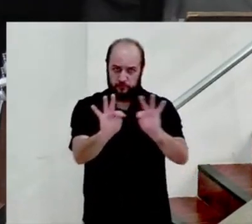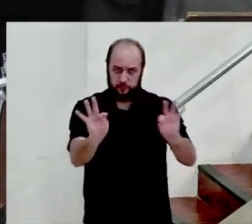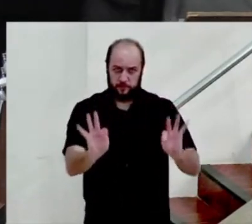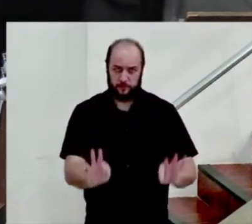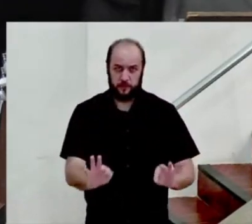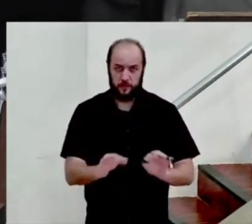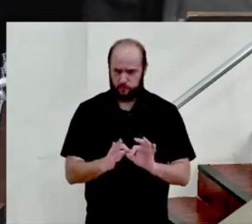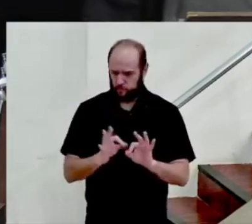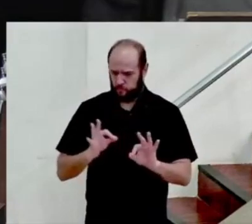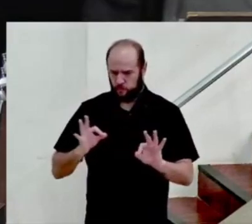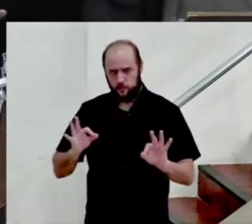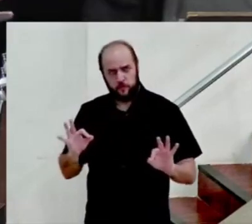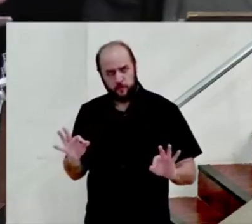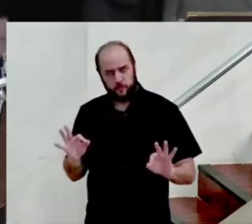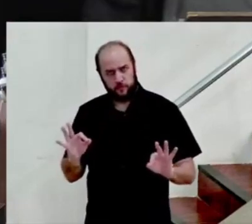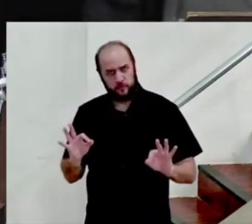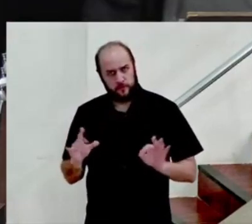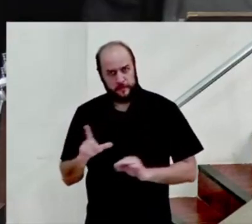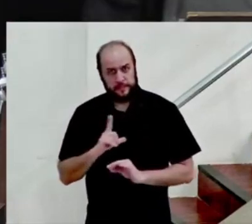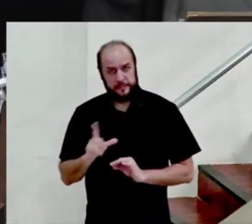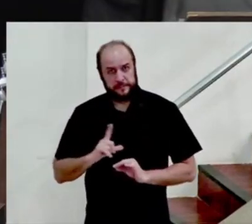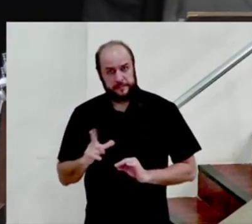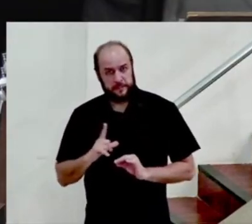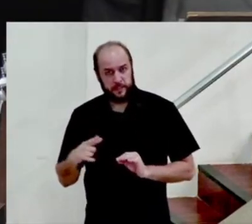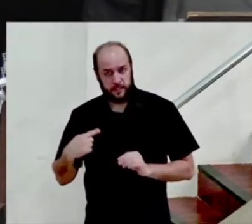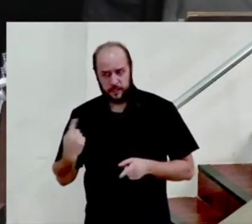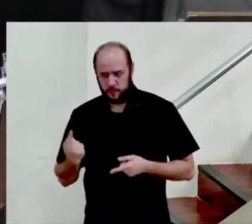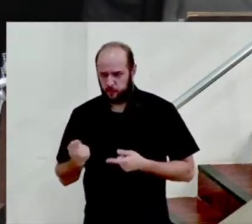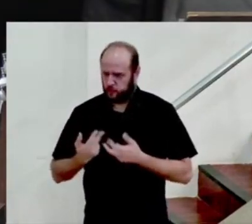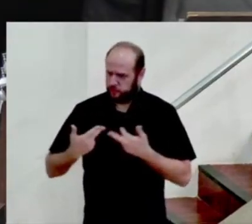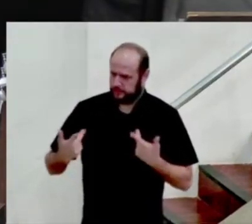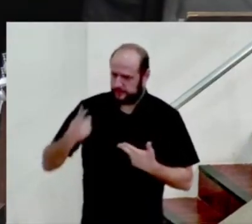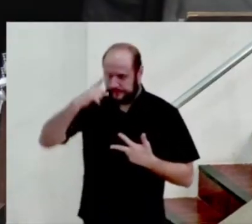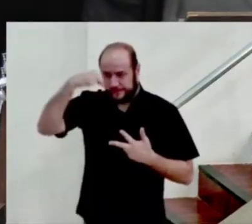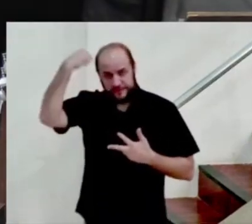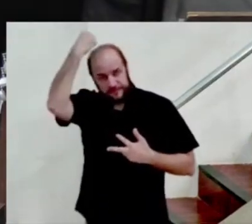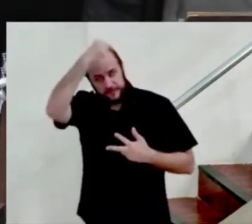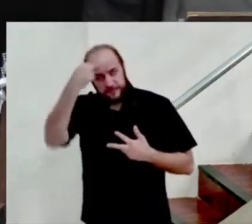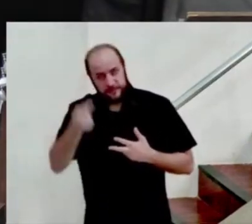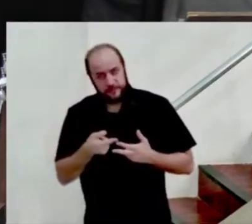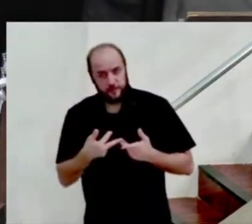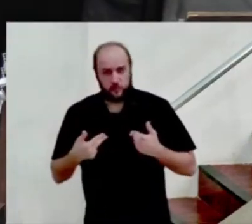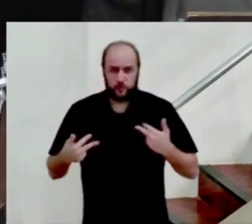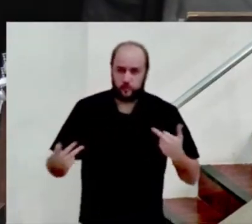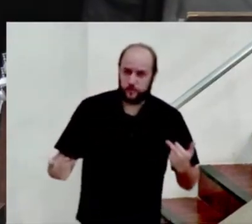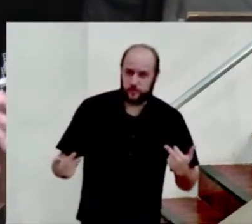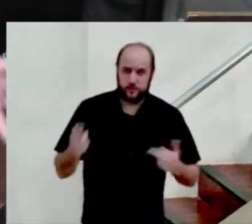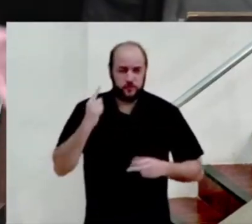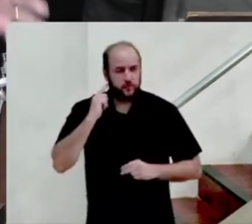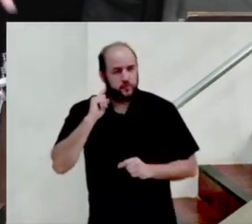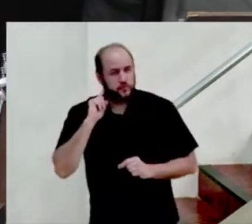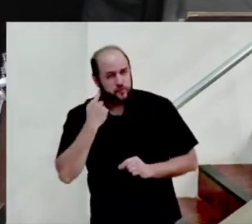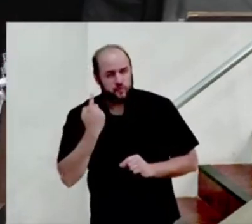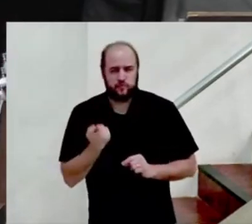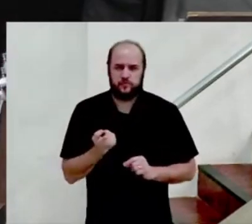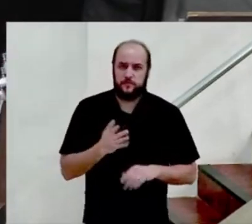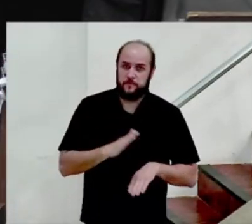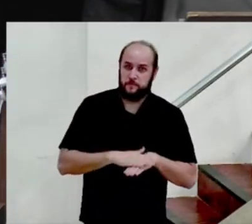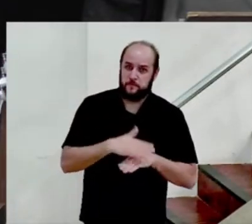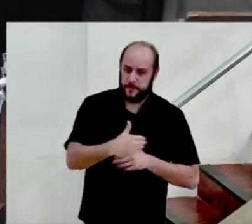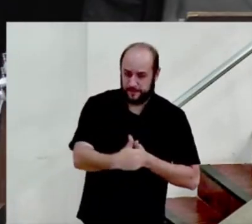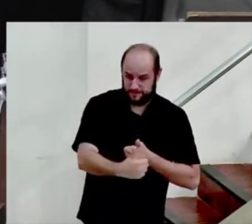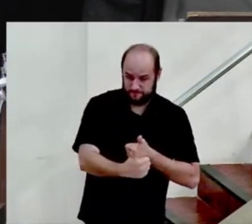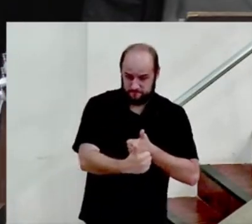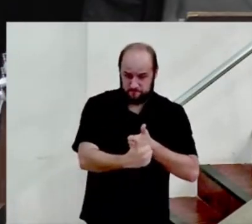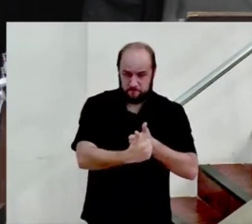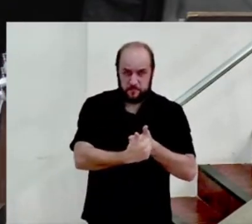haveria aquela gradação entre aquilo que é santo e aquilo que então é impuro. Quanto mais próximo e quanto